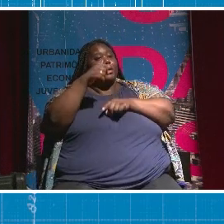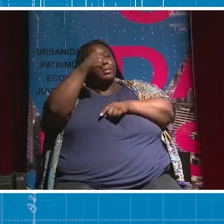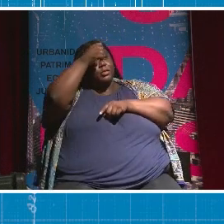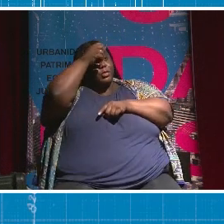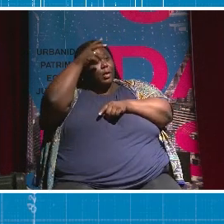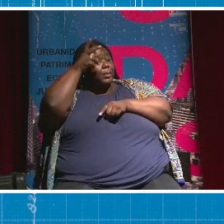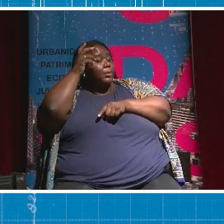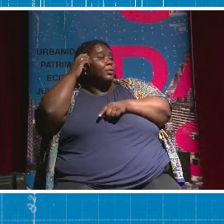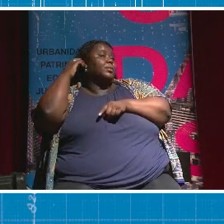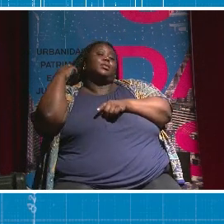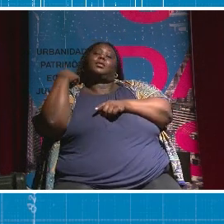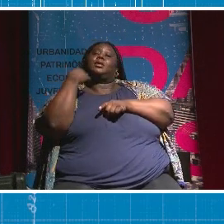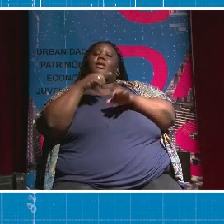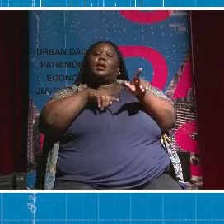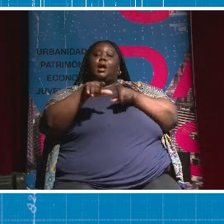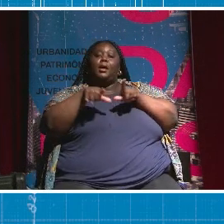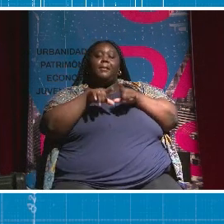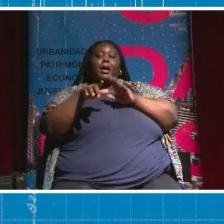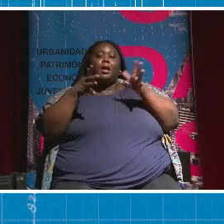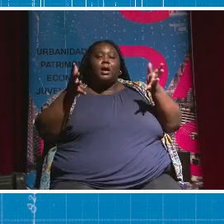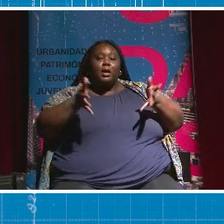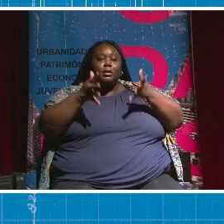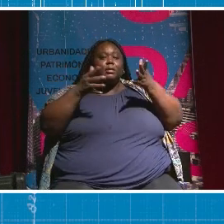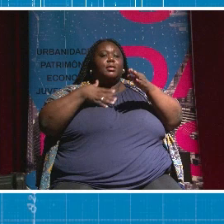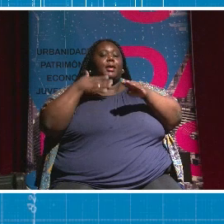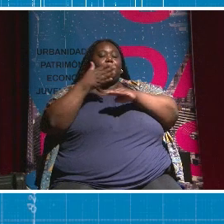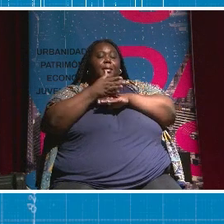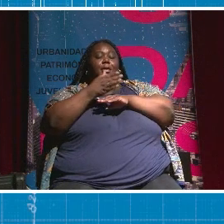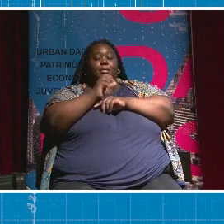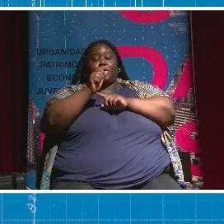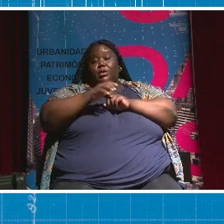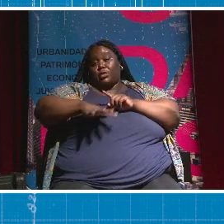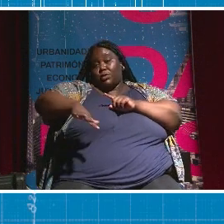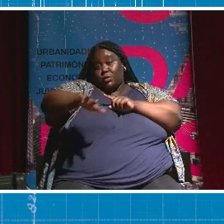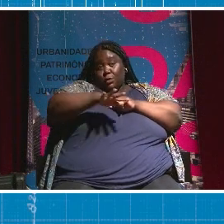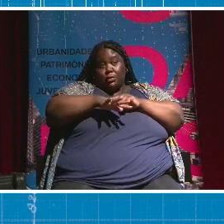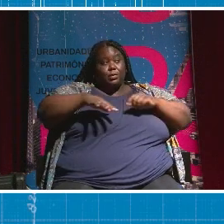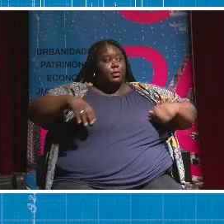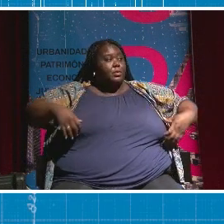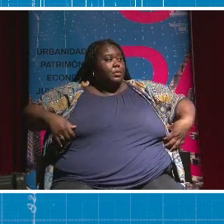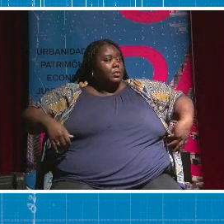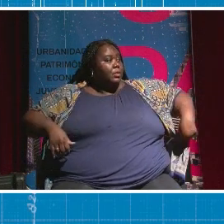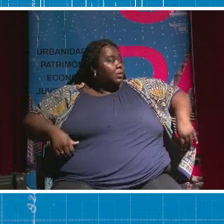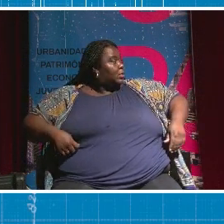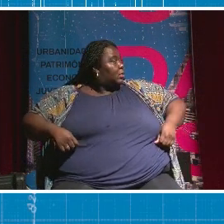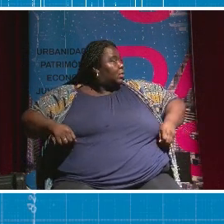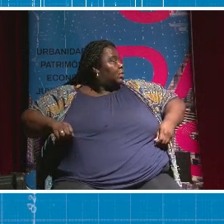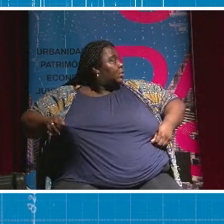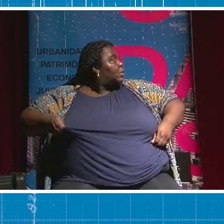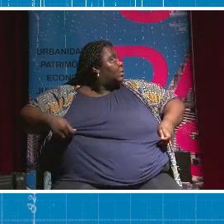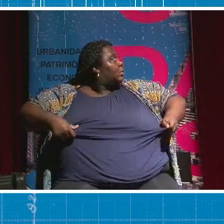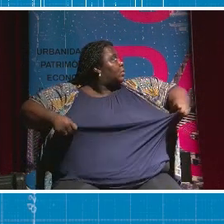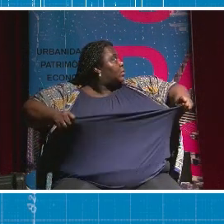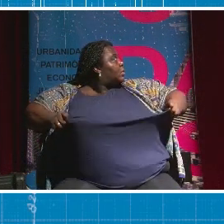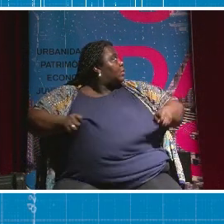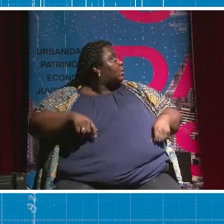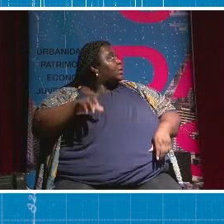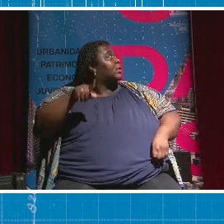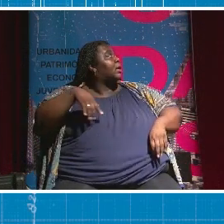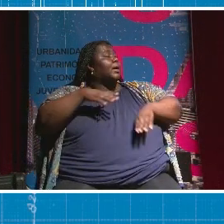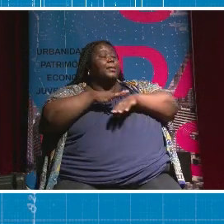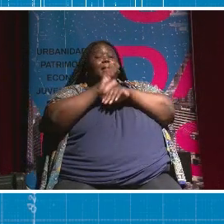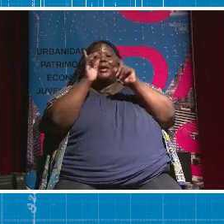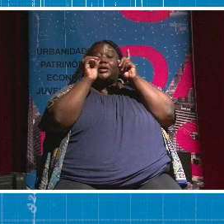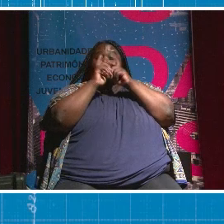meio de trabalhar o engajamento e a participação social no enfrentamento dos problemas públicos que são cada vez mais complexos e que